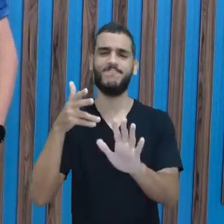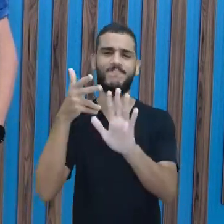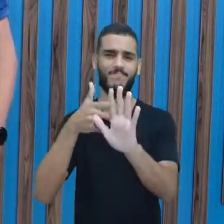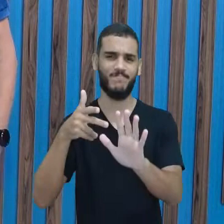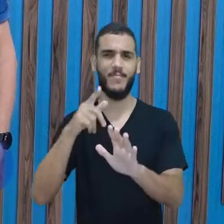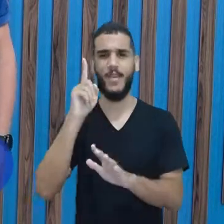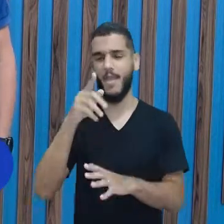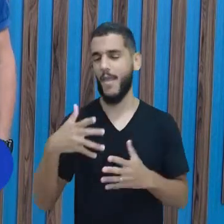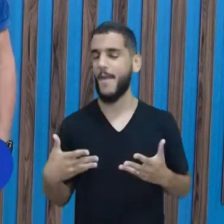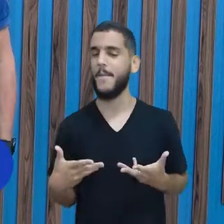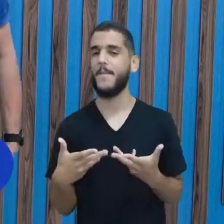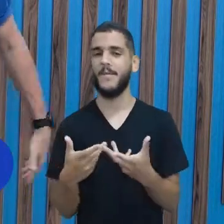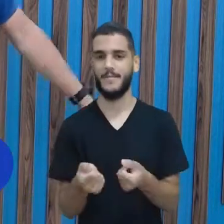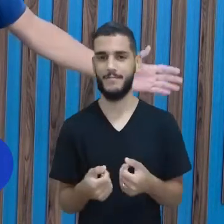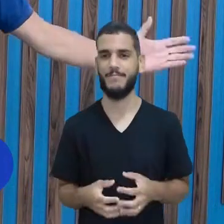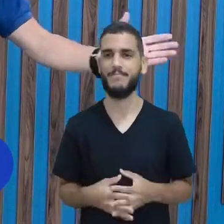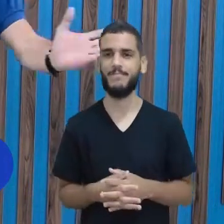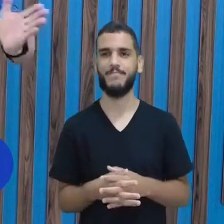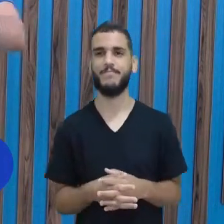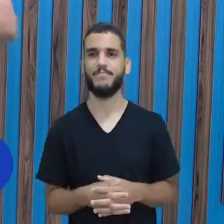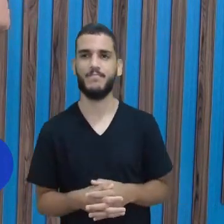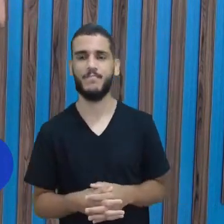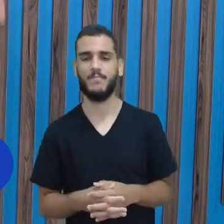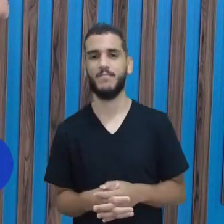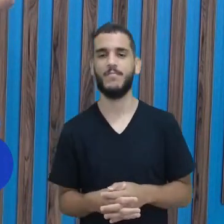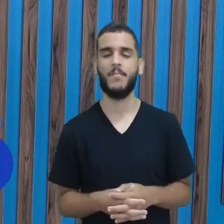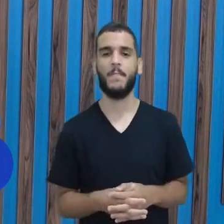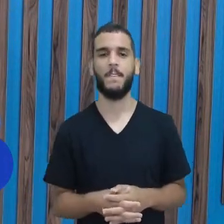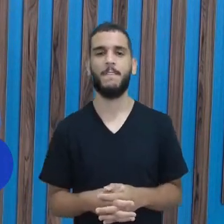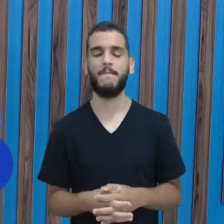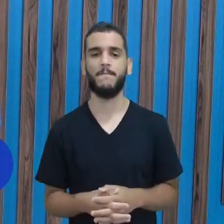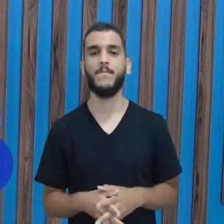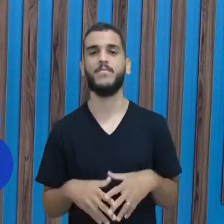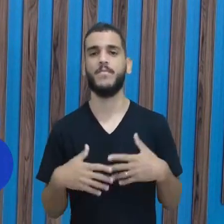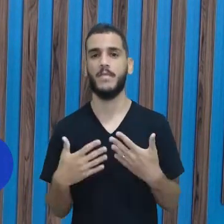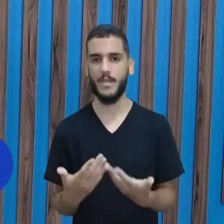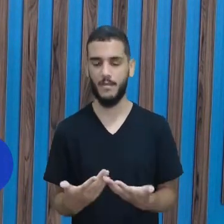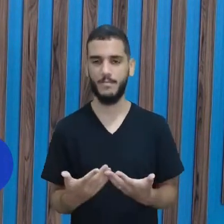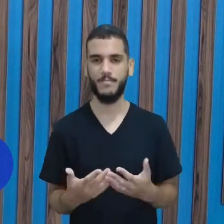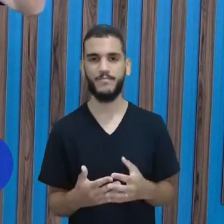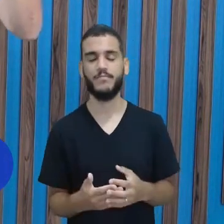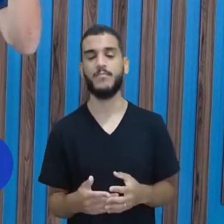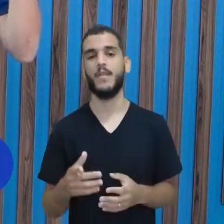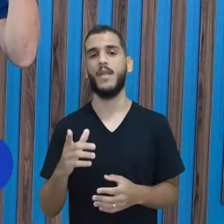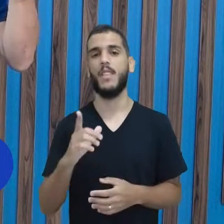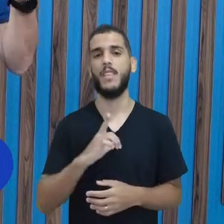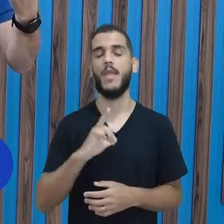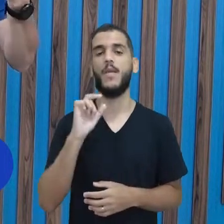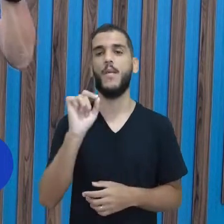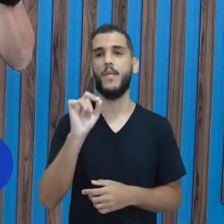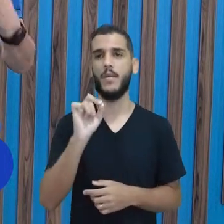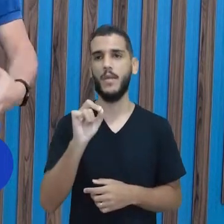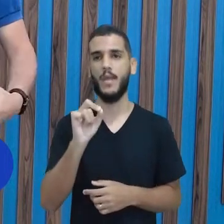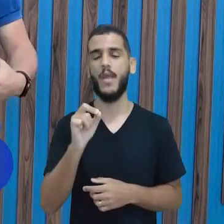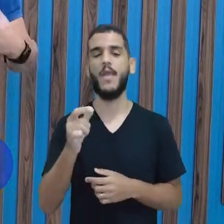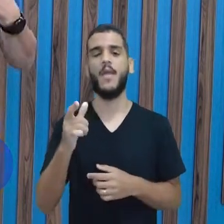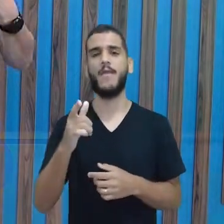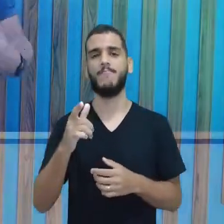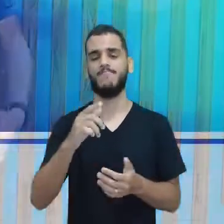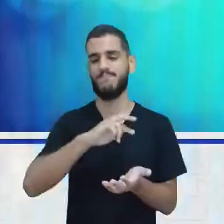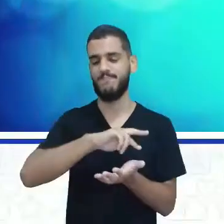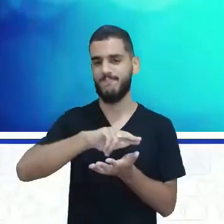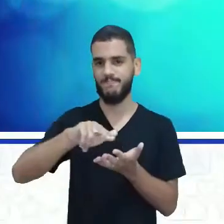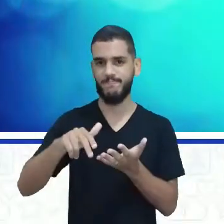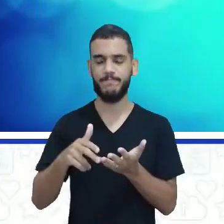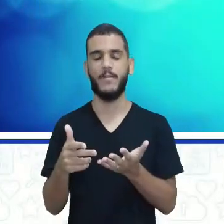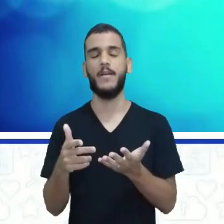É fantástico. Mas vamos lá. É fantástico. Ou seja, em uma restrita parcela dos habitantes